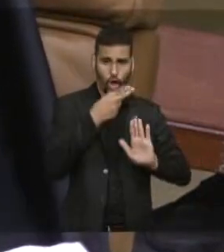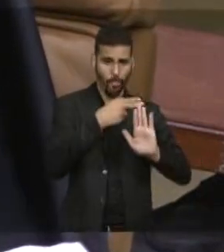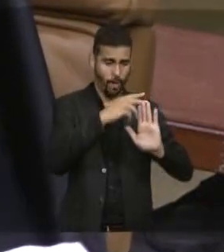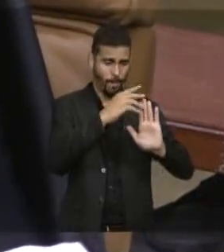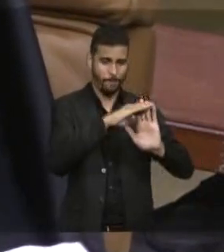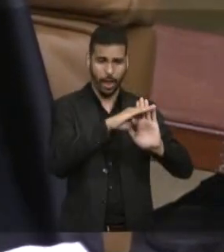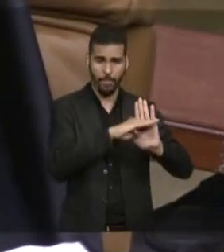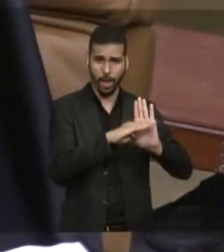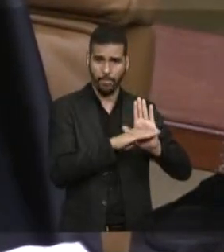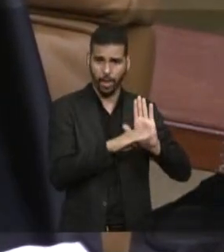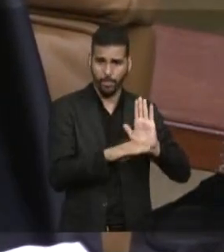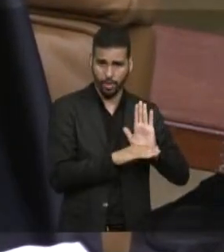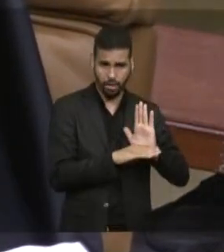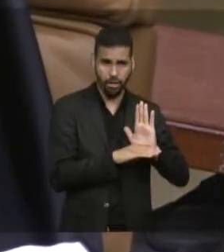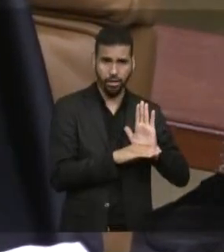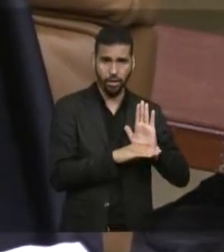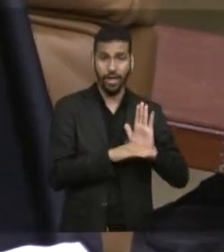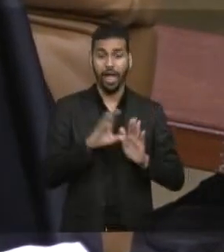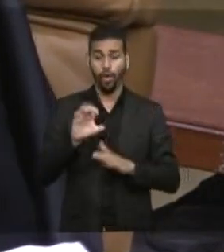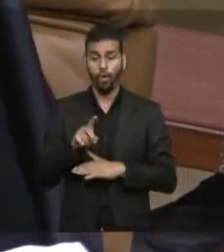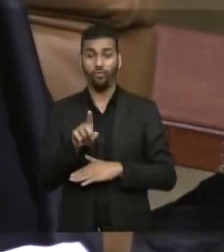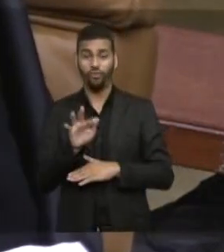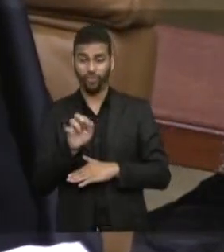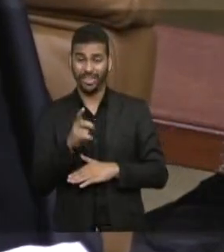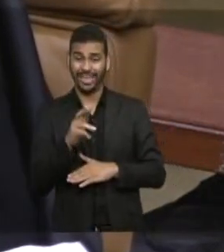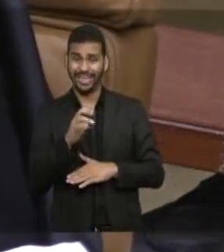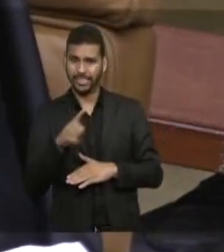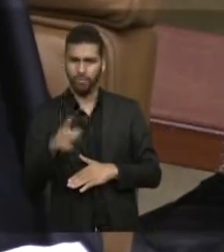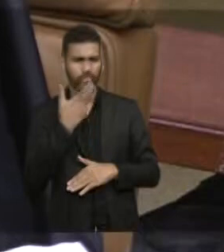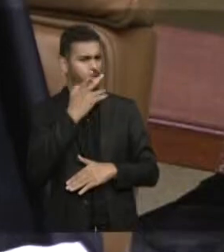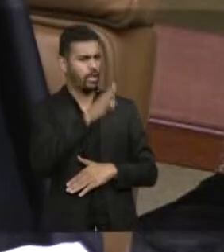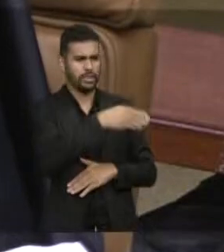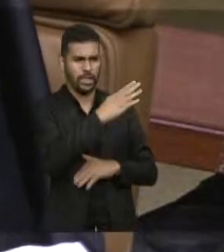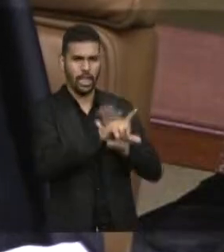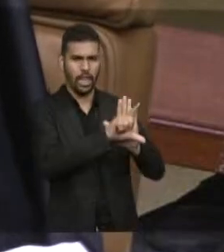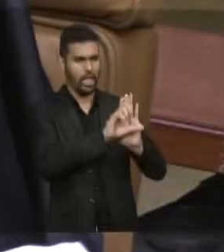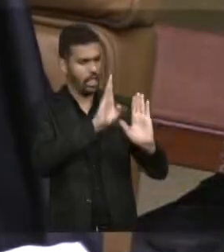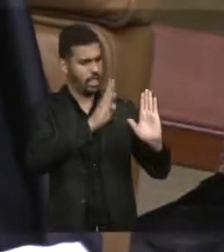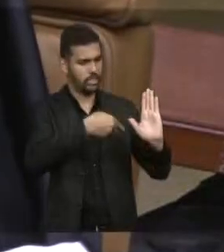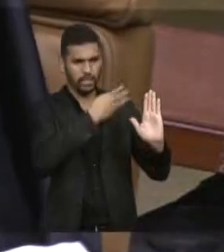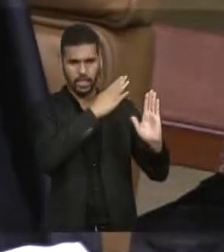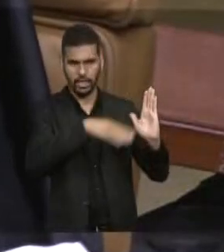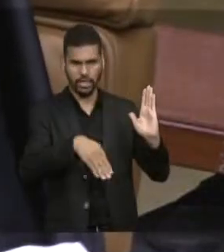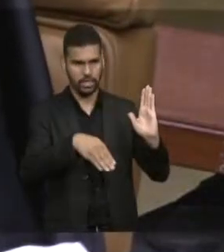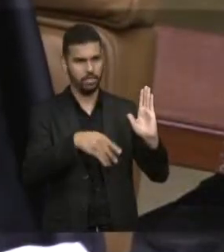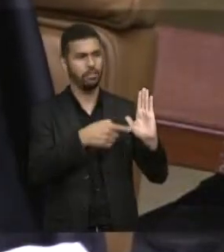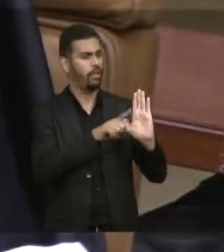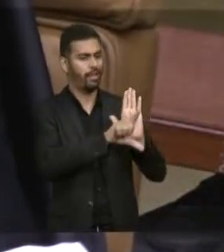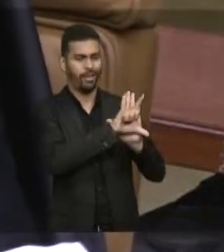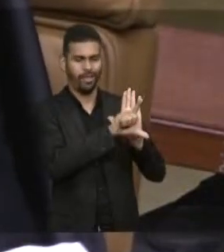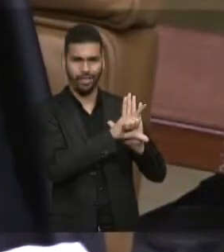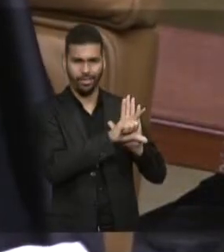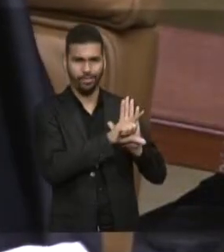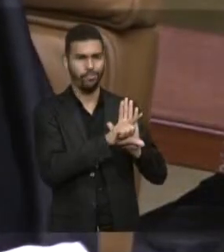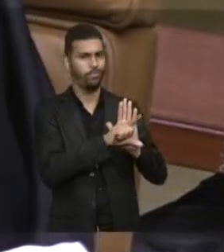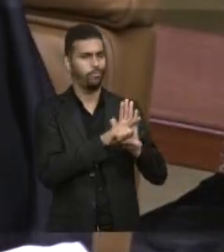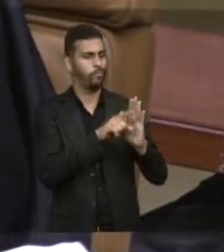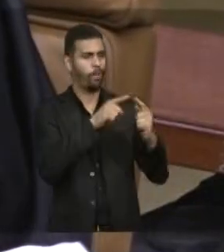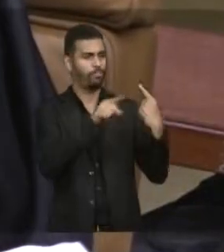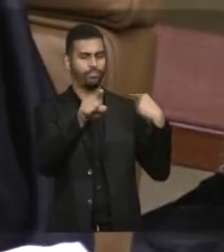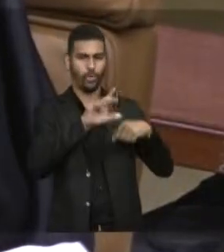impugnada Ou seja a Confederação procura declarar a nulidade da lei estadual no lidar com jornal